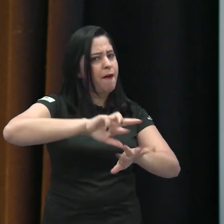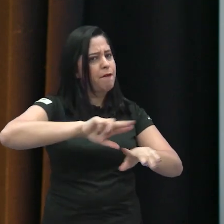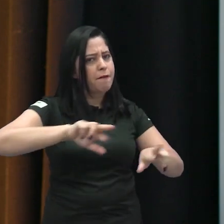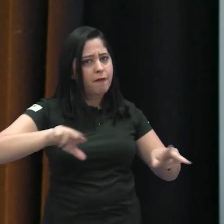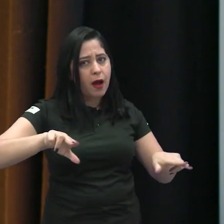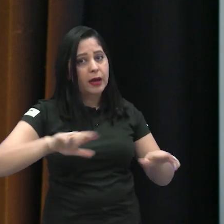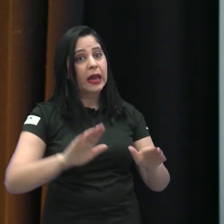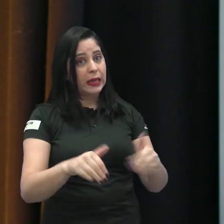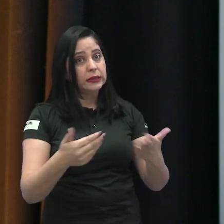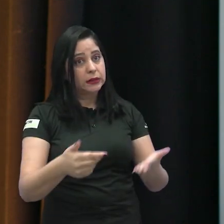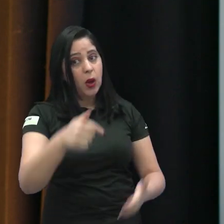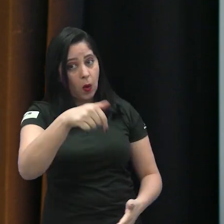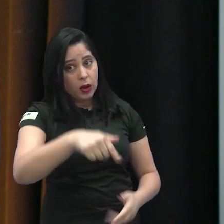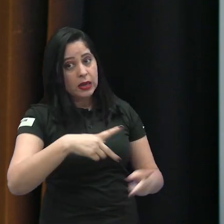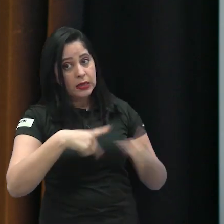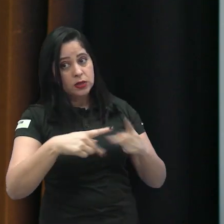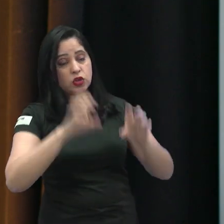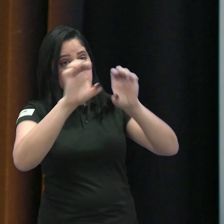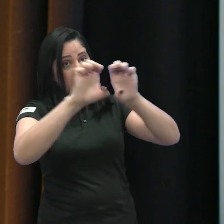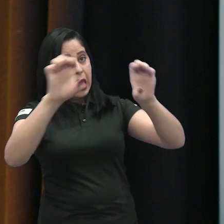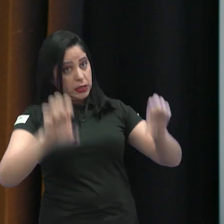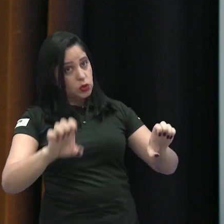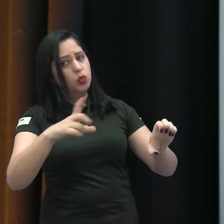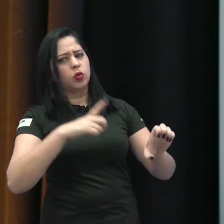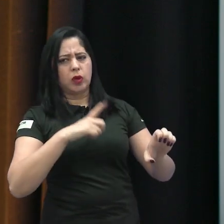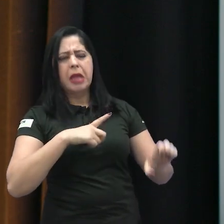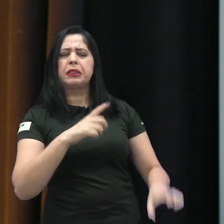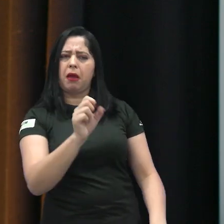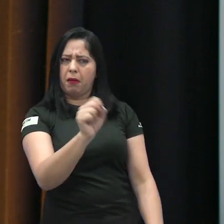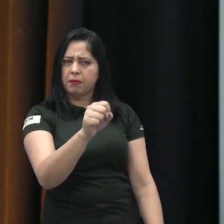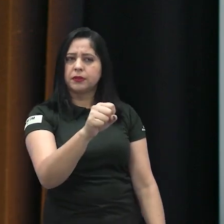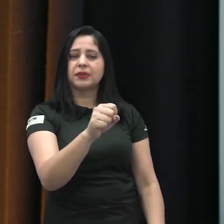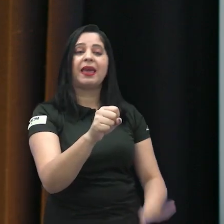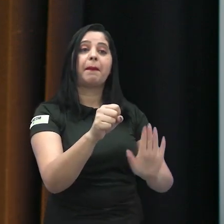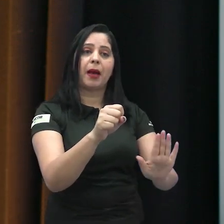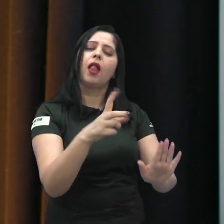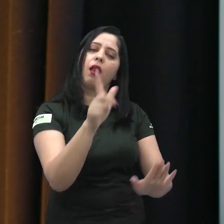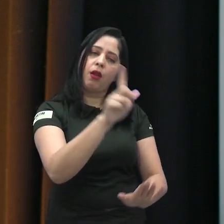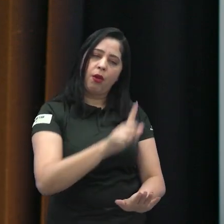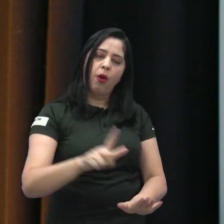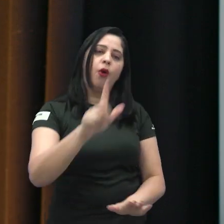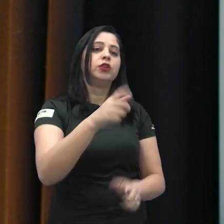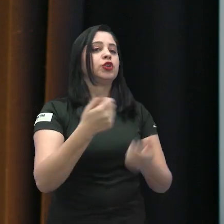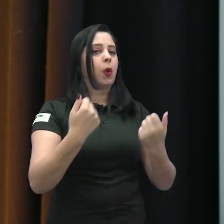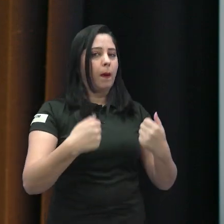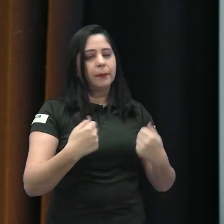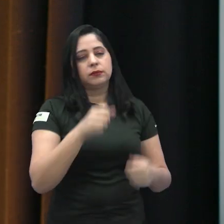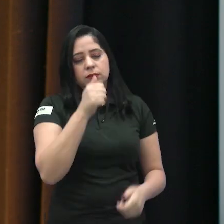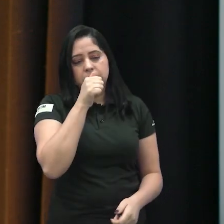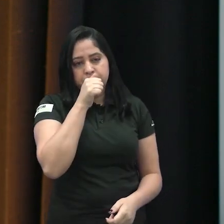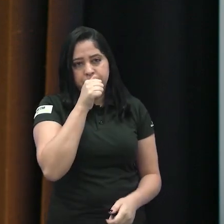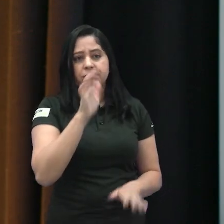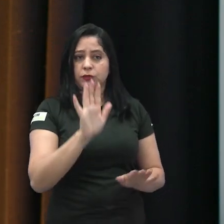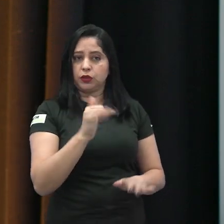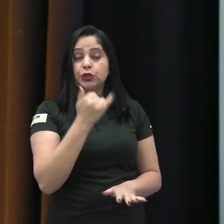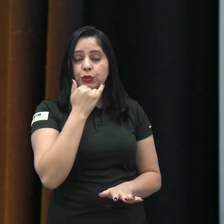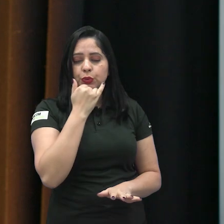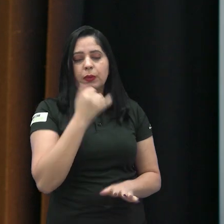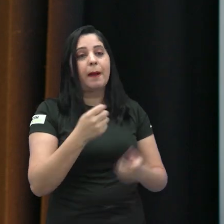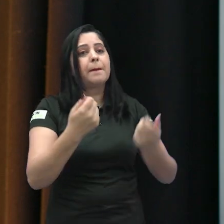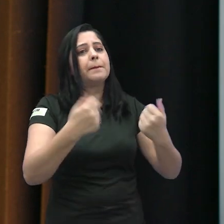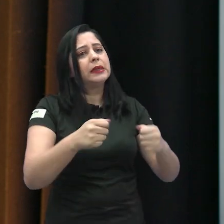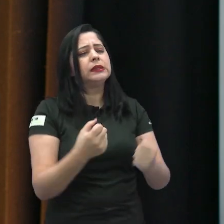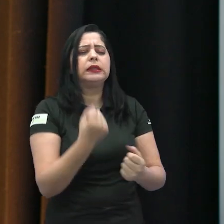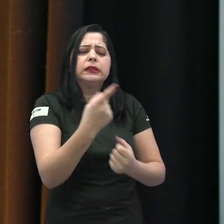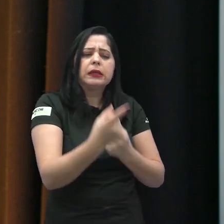modalidades. Então, nós temos uma estrutura muito boa. Logicamente que essa estrutura, ela precisa, ela precisa